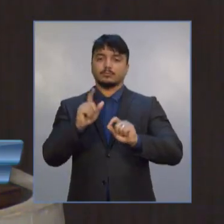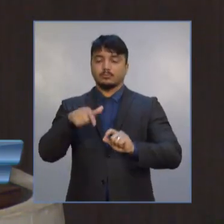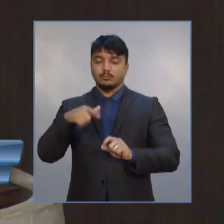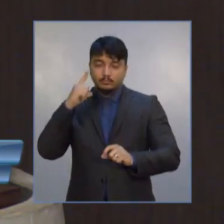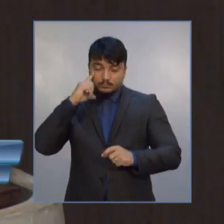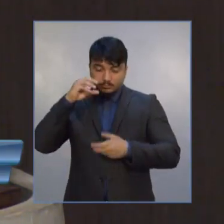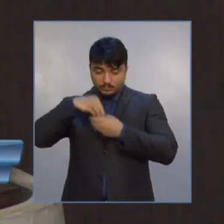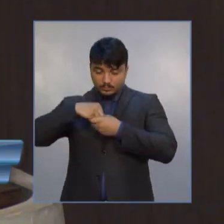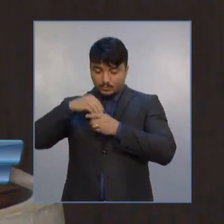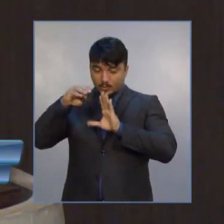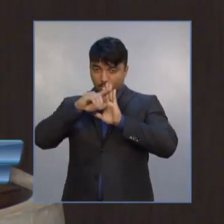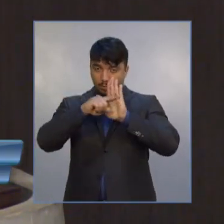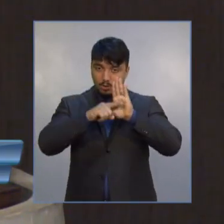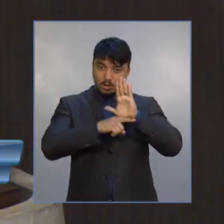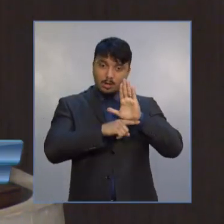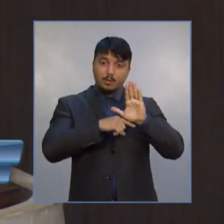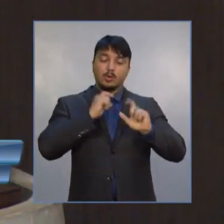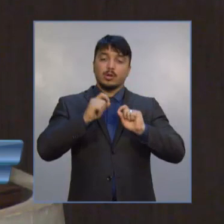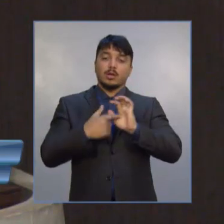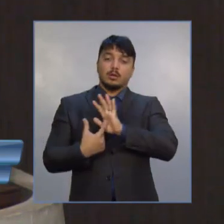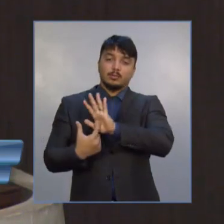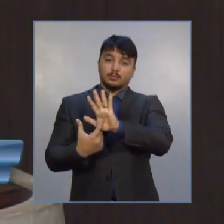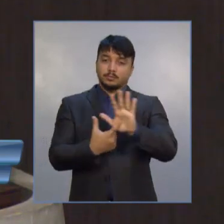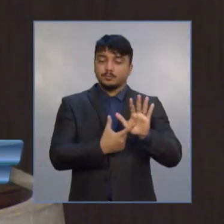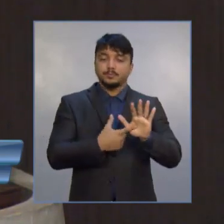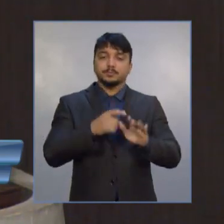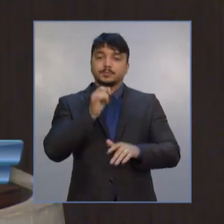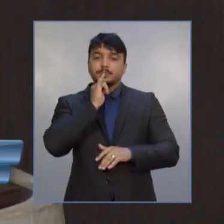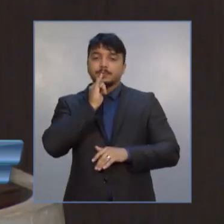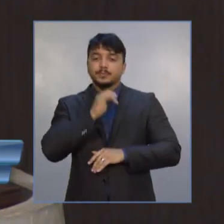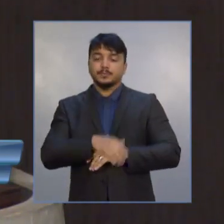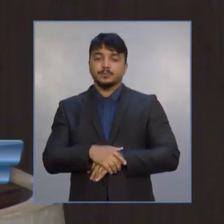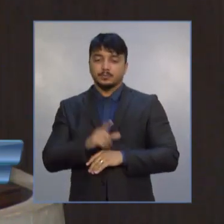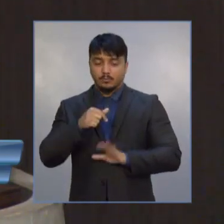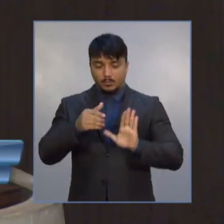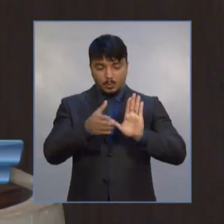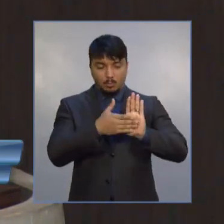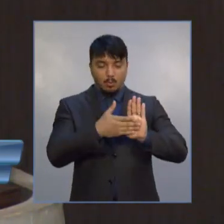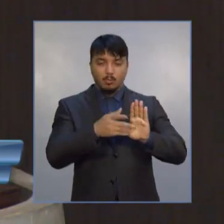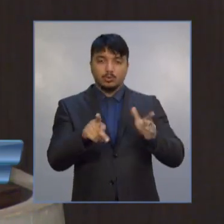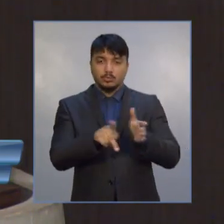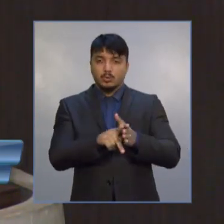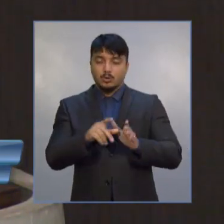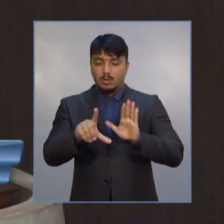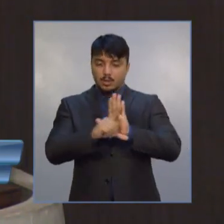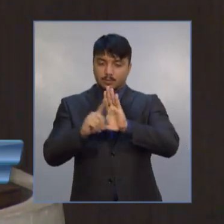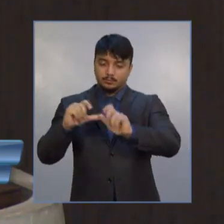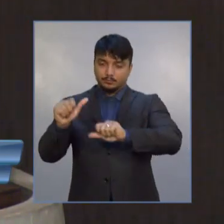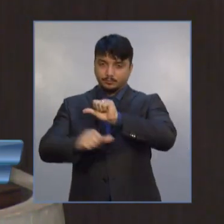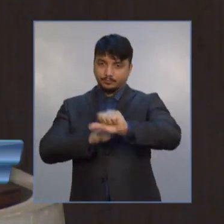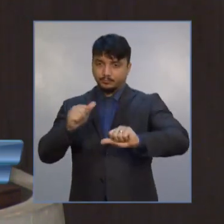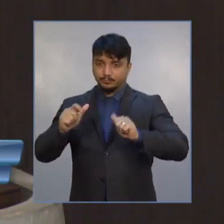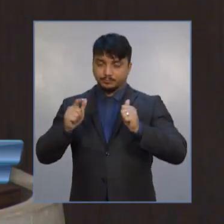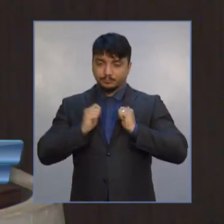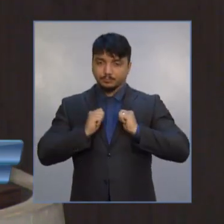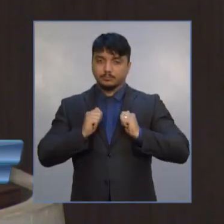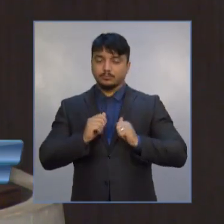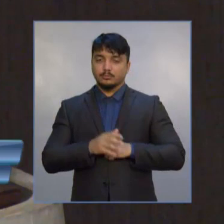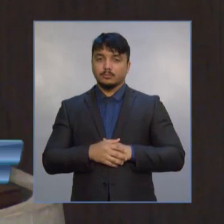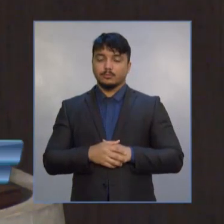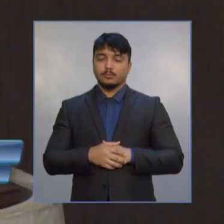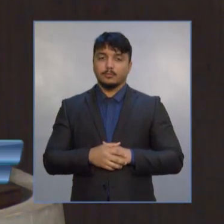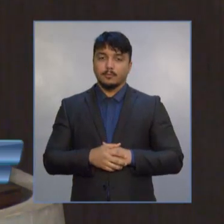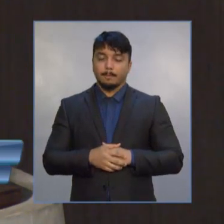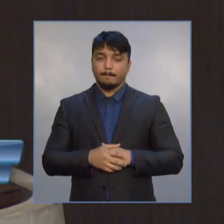que o país estava no rumo de assumir uma agenda de soberania popular nacionalista. Renato Roseno contestou